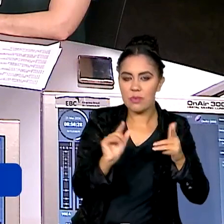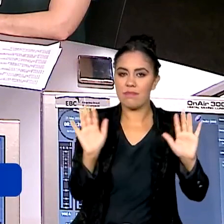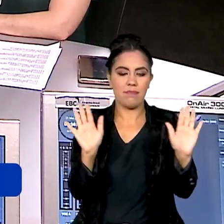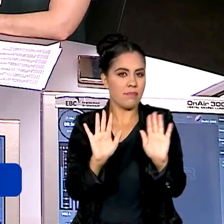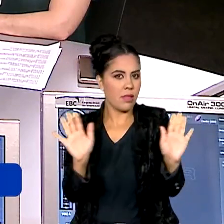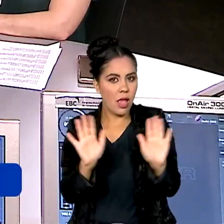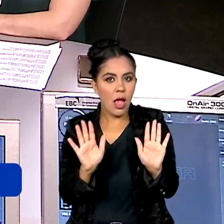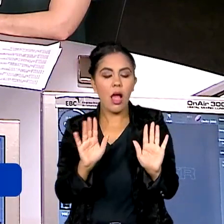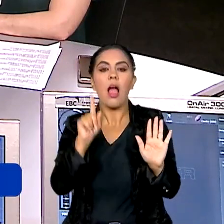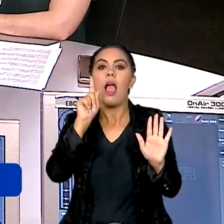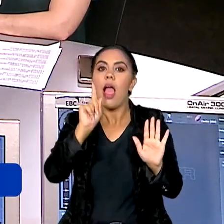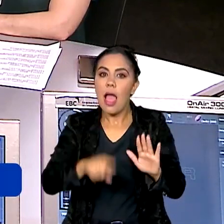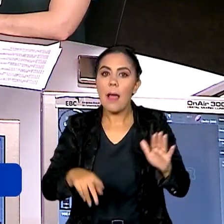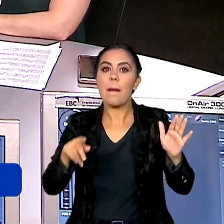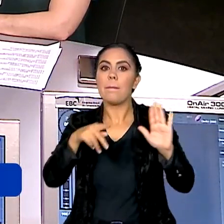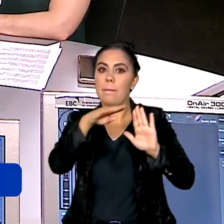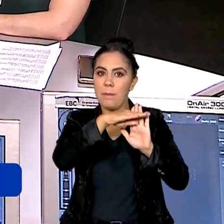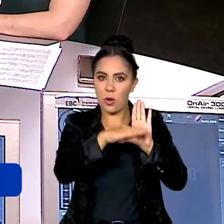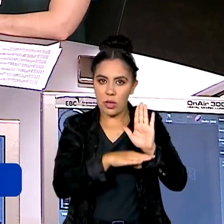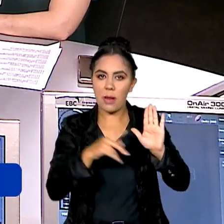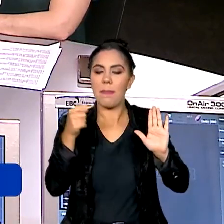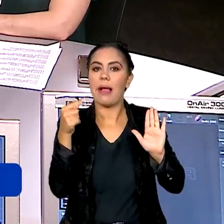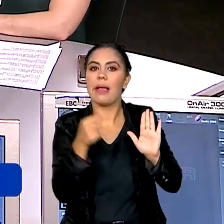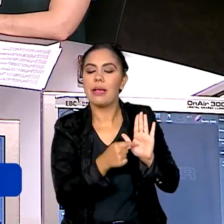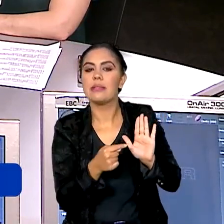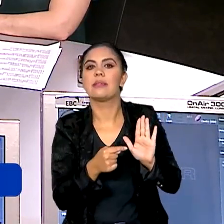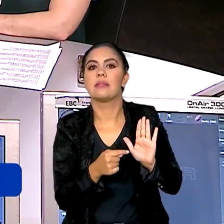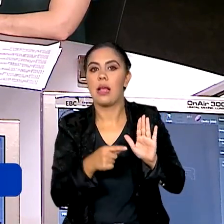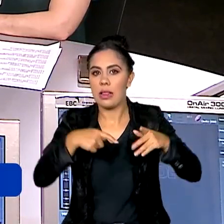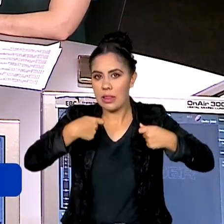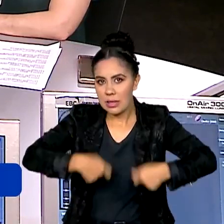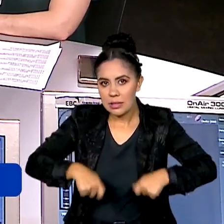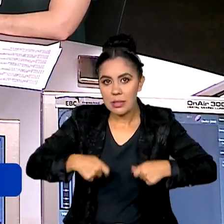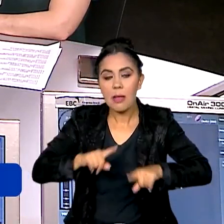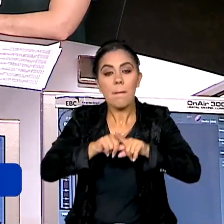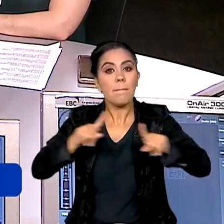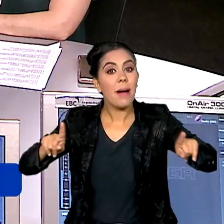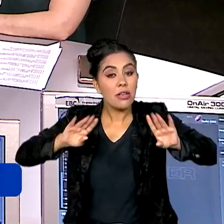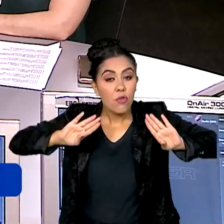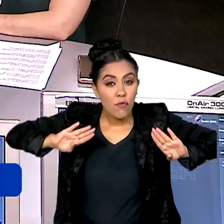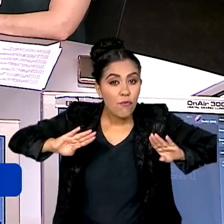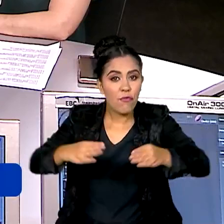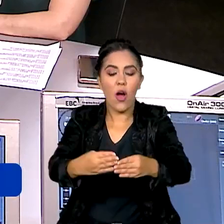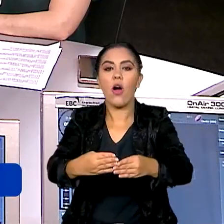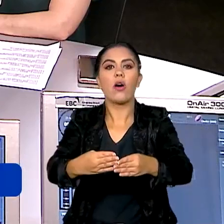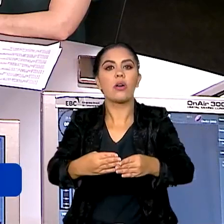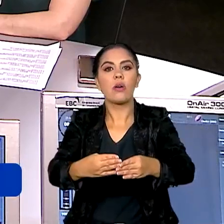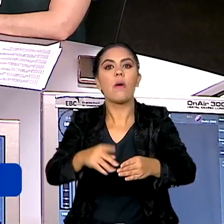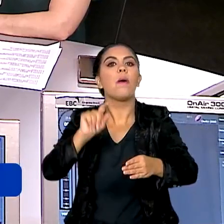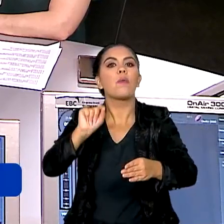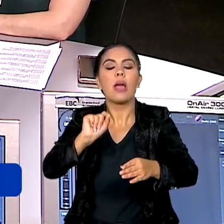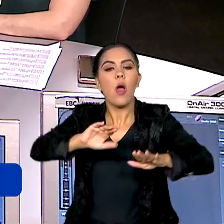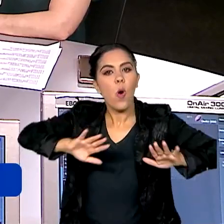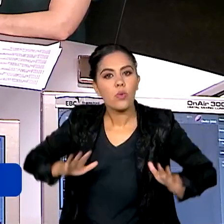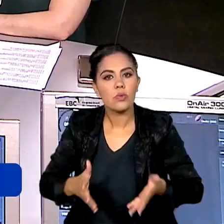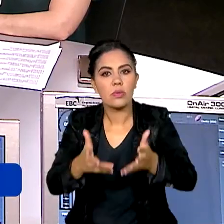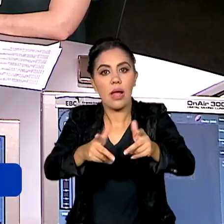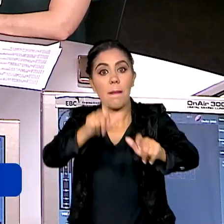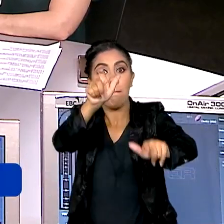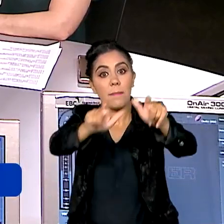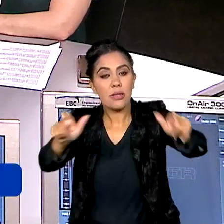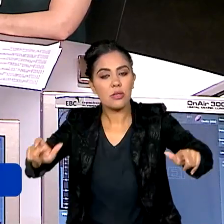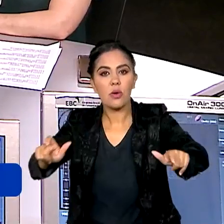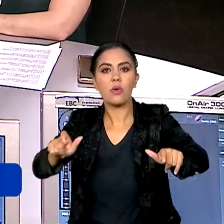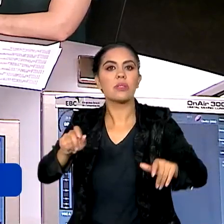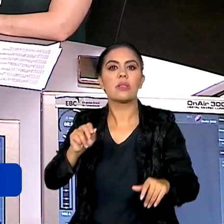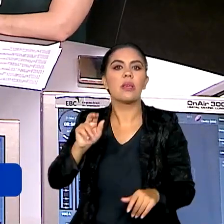Ele é um programa válido, necessário, mas focado para estimular usuários